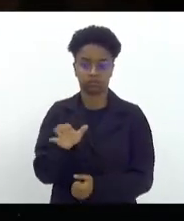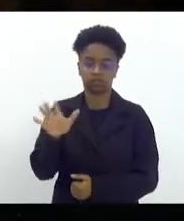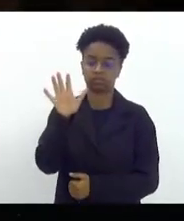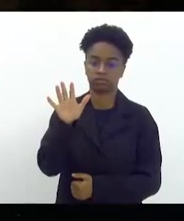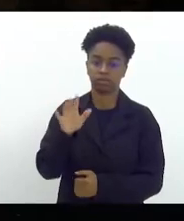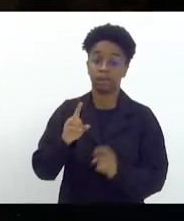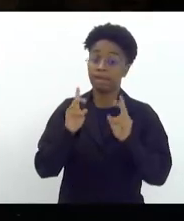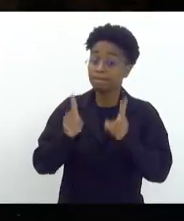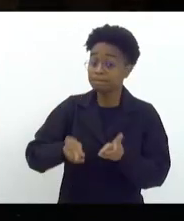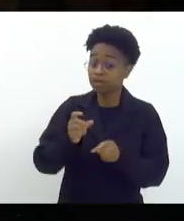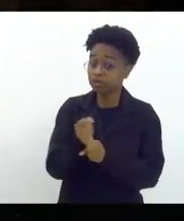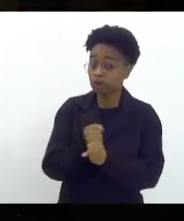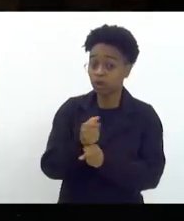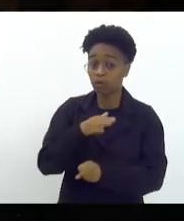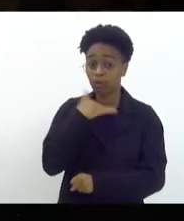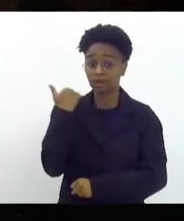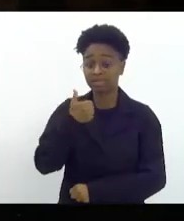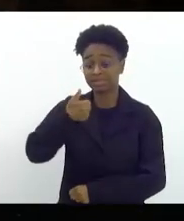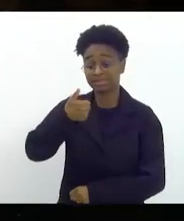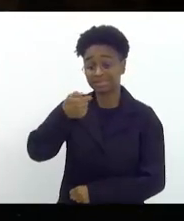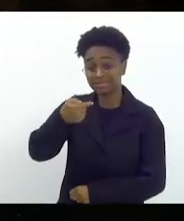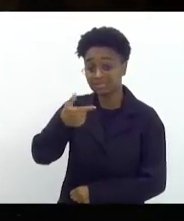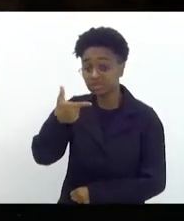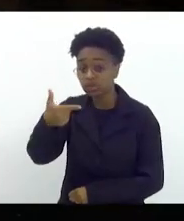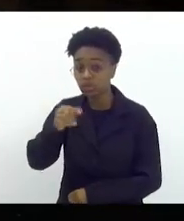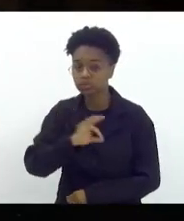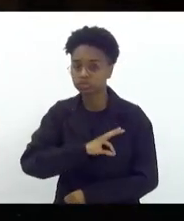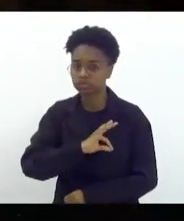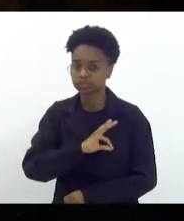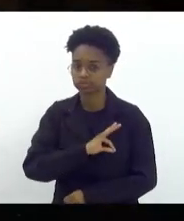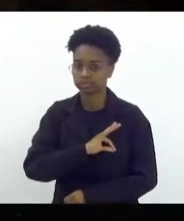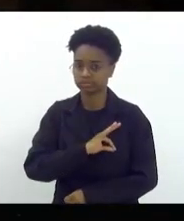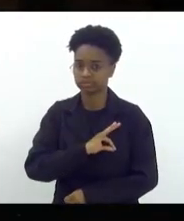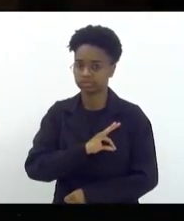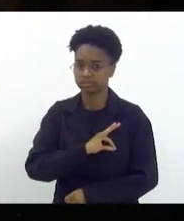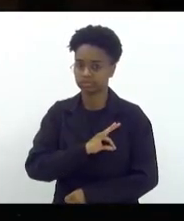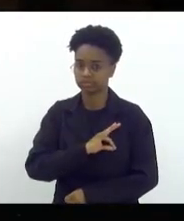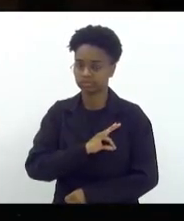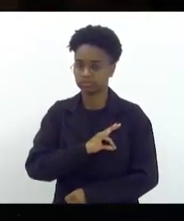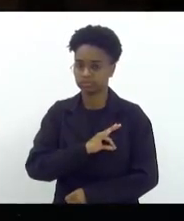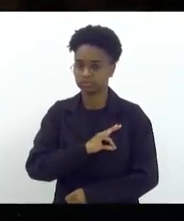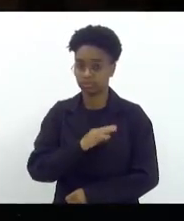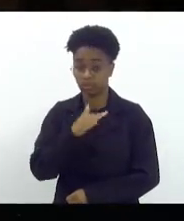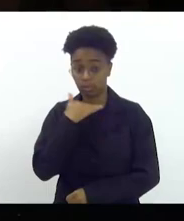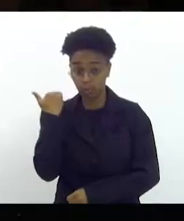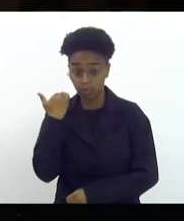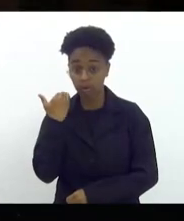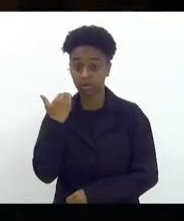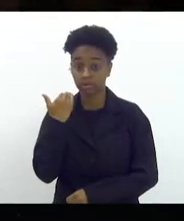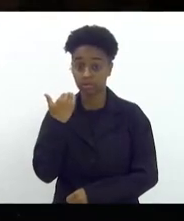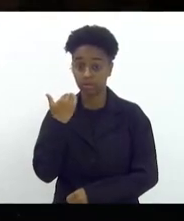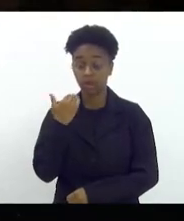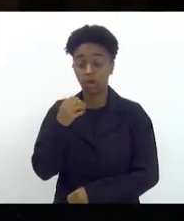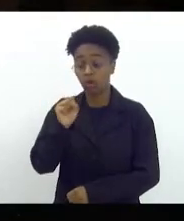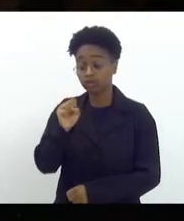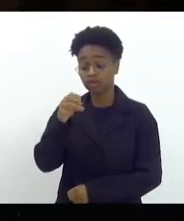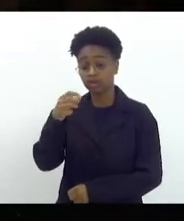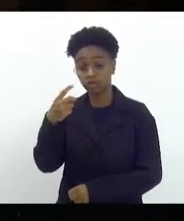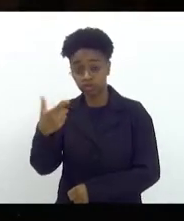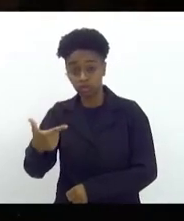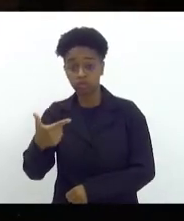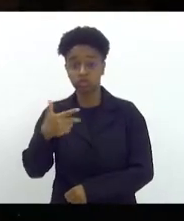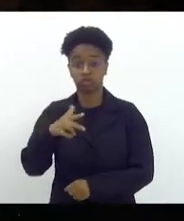2022 morreram 172 policiais assassinados 82 por suicídio desse